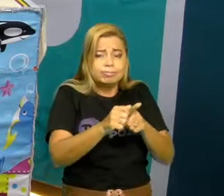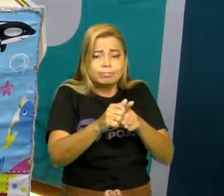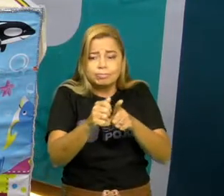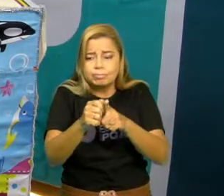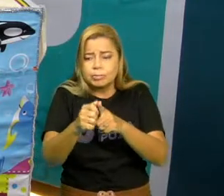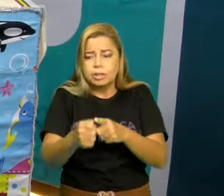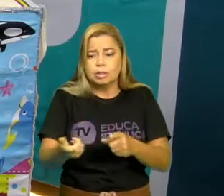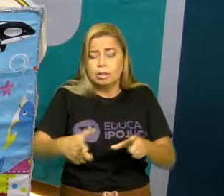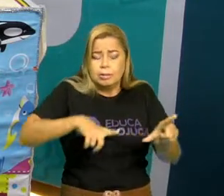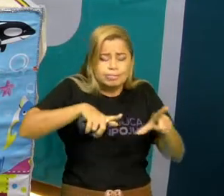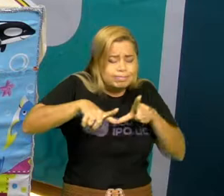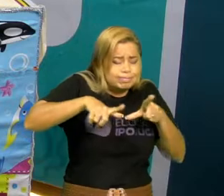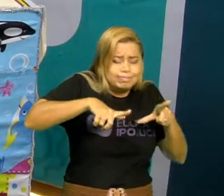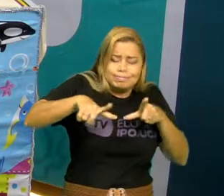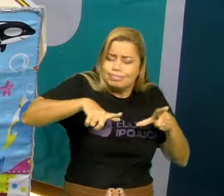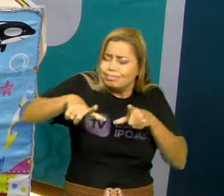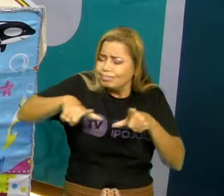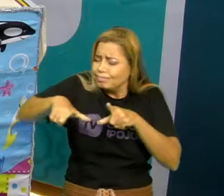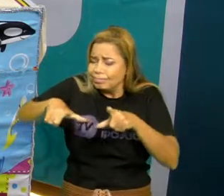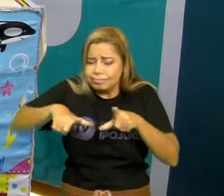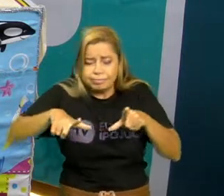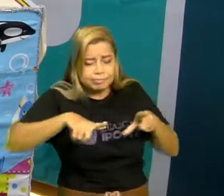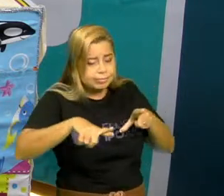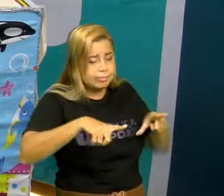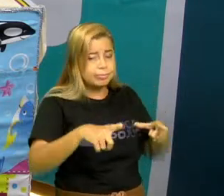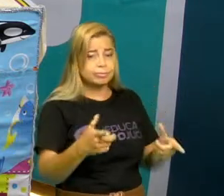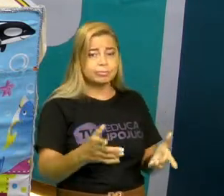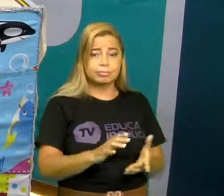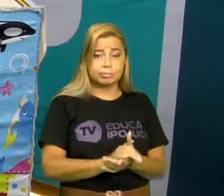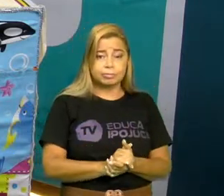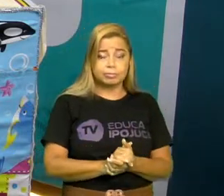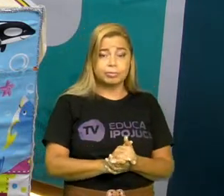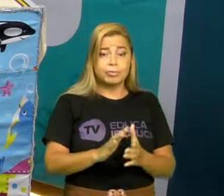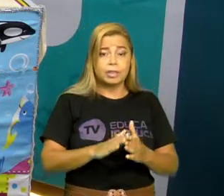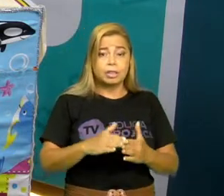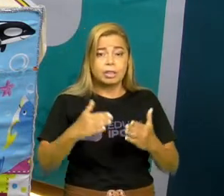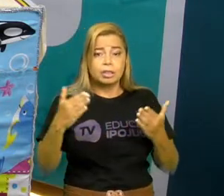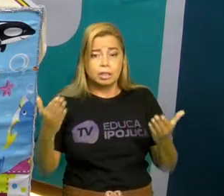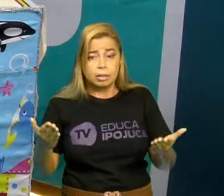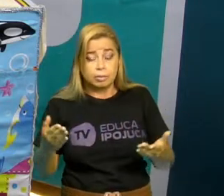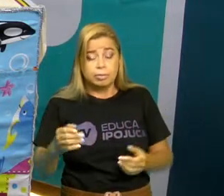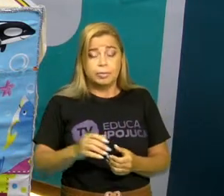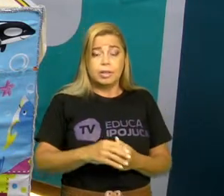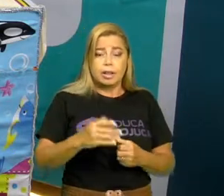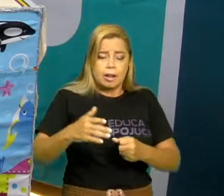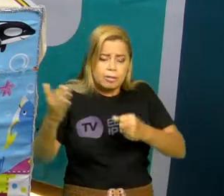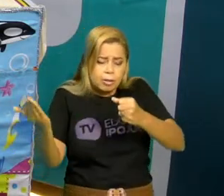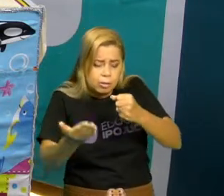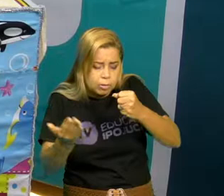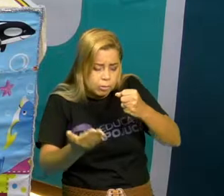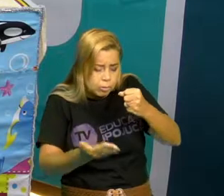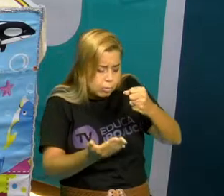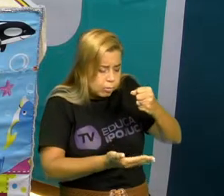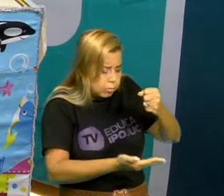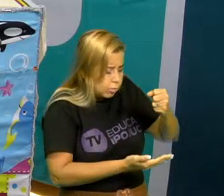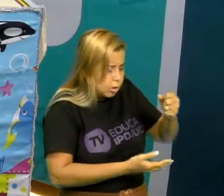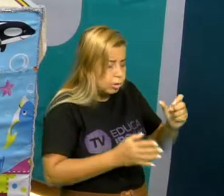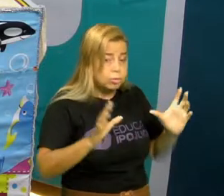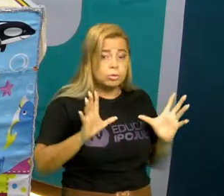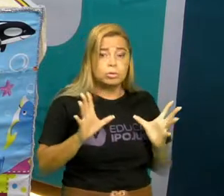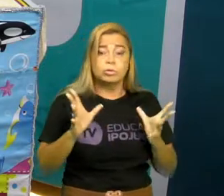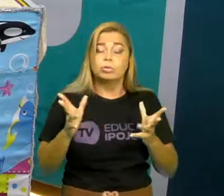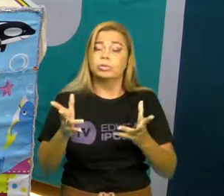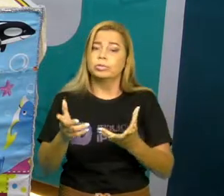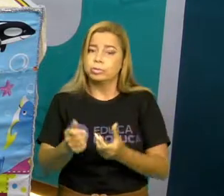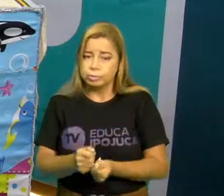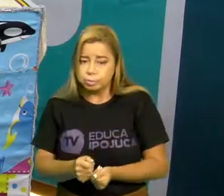de trabalhar. Verdade. Né? Quando ela colheu tudinho, ela disse, já que os meus amigos